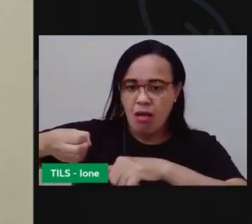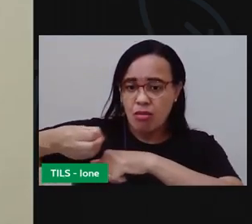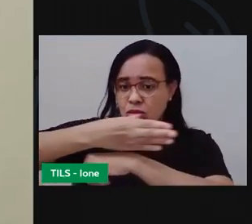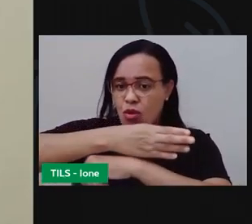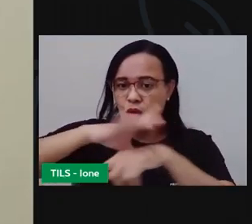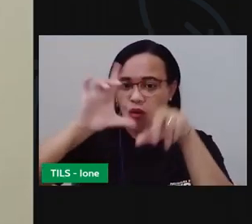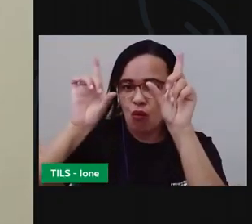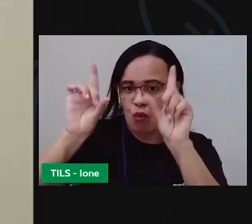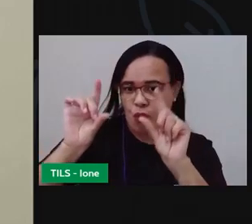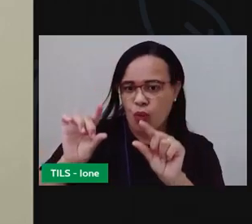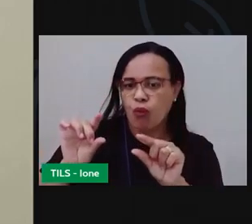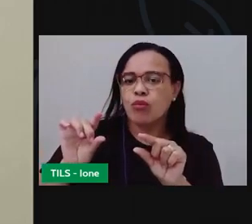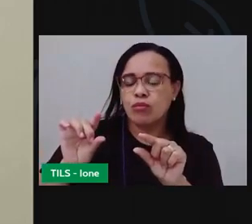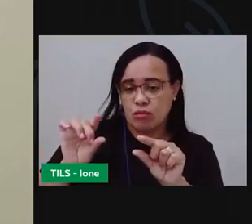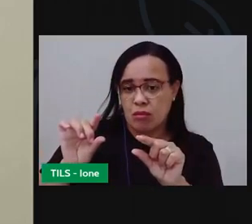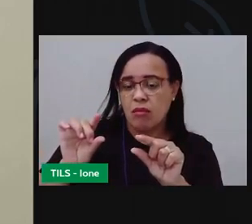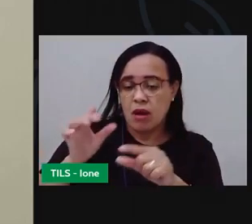matéria-prima.